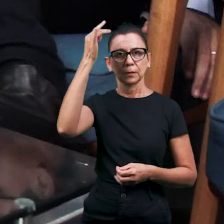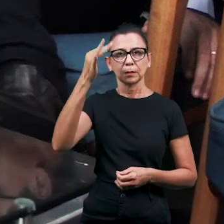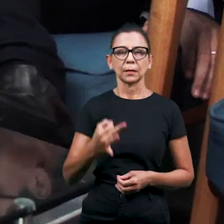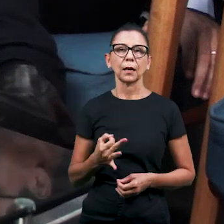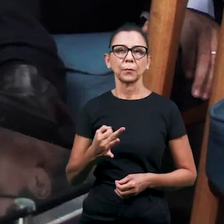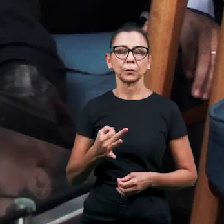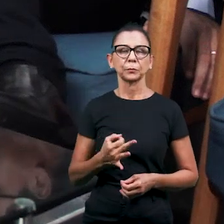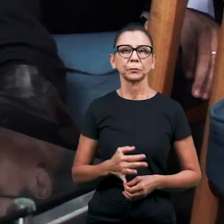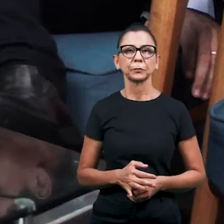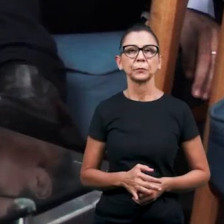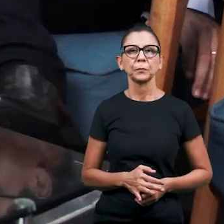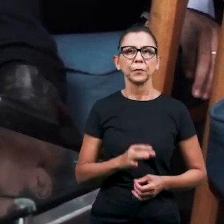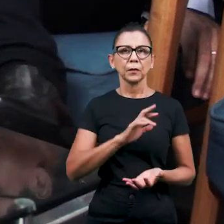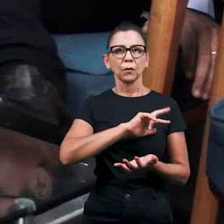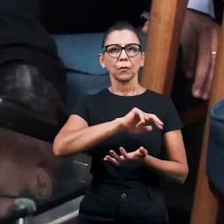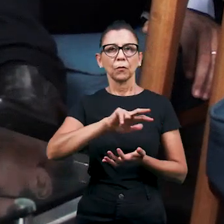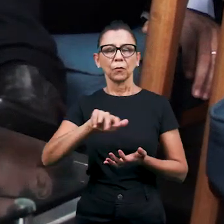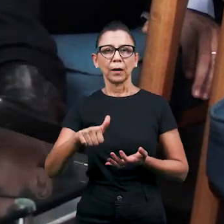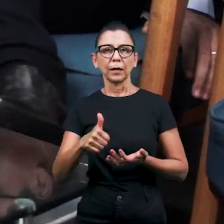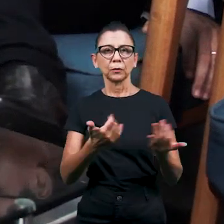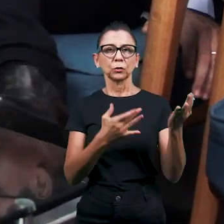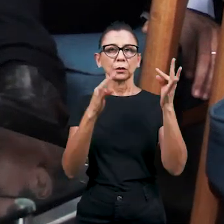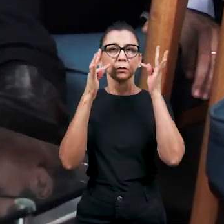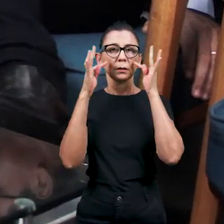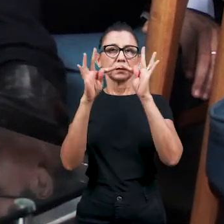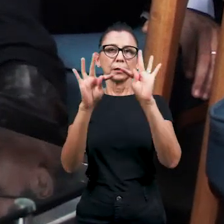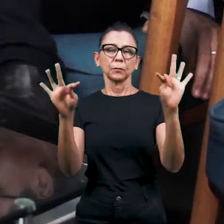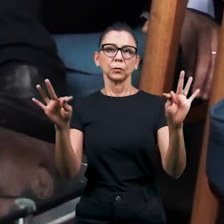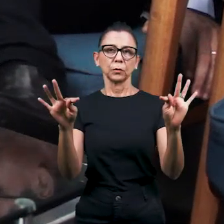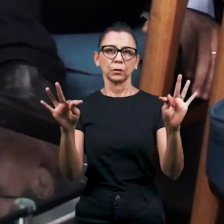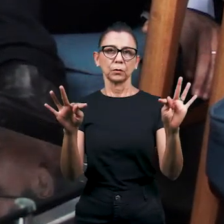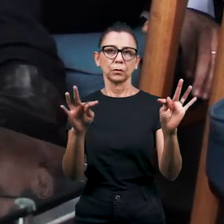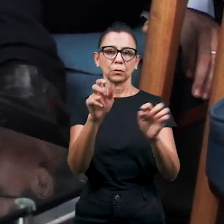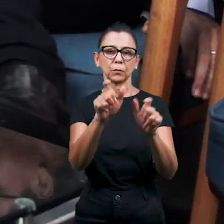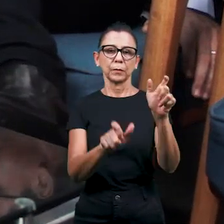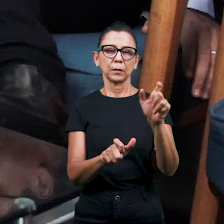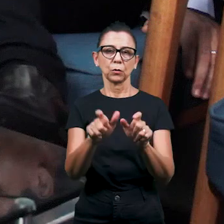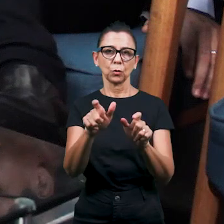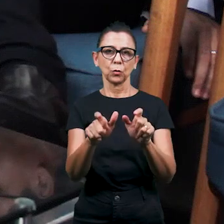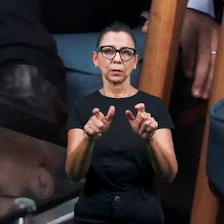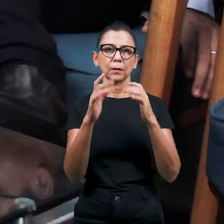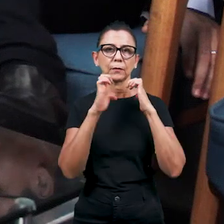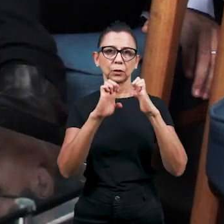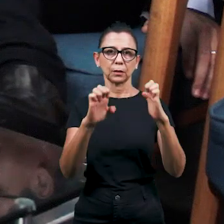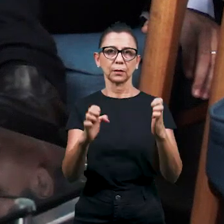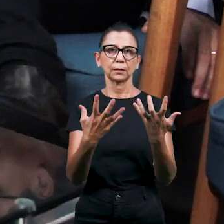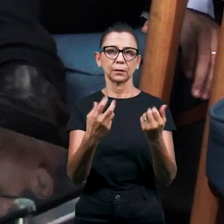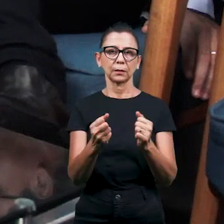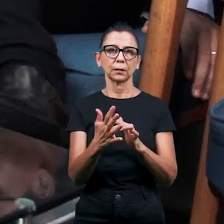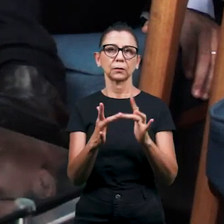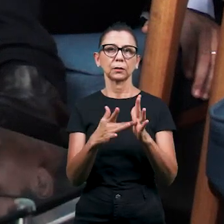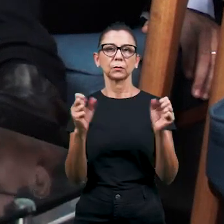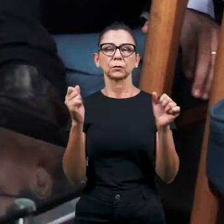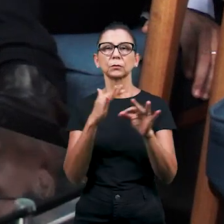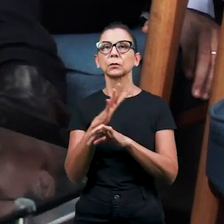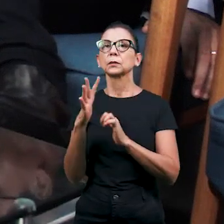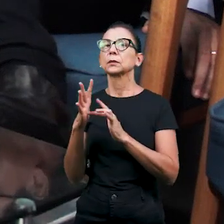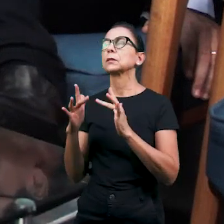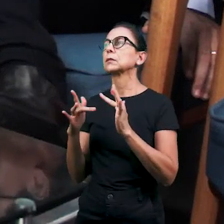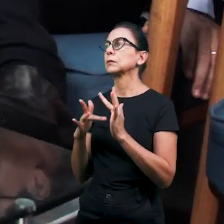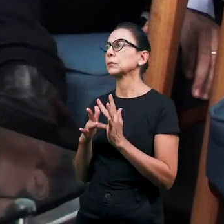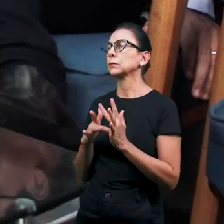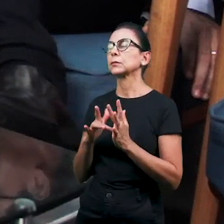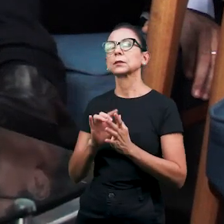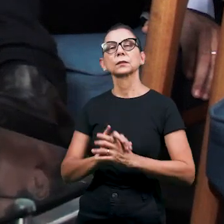Glória a Jesus. Lógico, informações da reunião, onde vai ser e tudo. Agora, nós vamos abrir, eu vou até já adiantar aqui, na